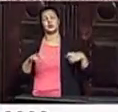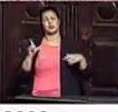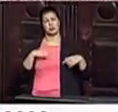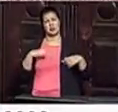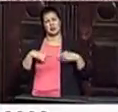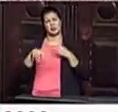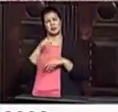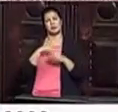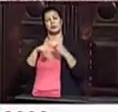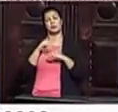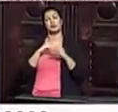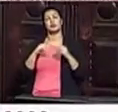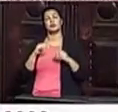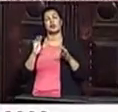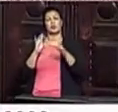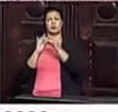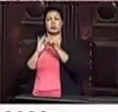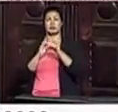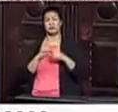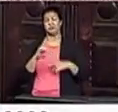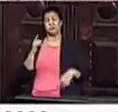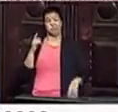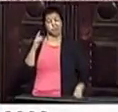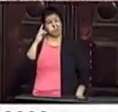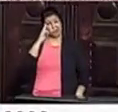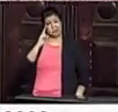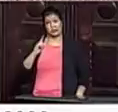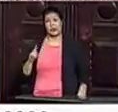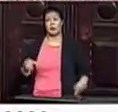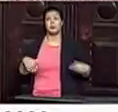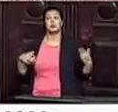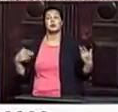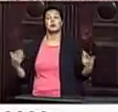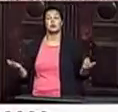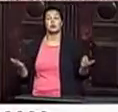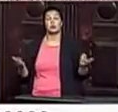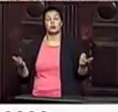coligações, a gente não sabe em que posições, em que visões de mundo a gente está